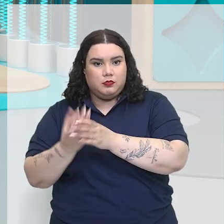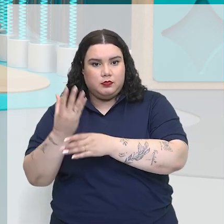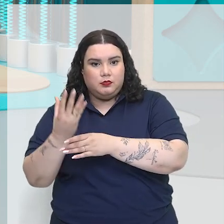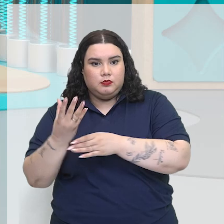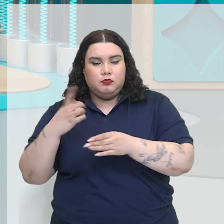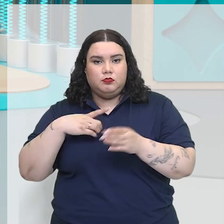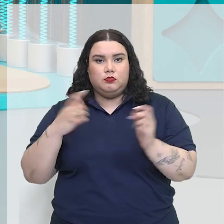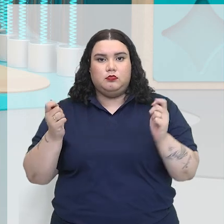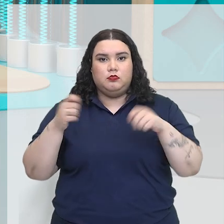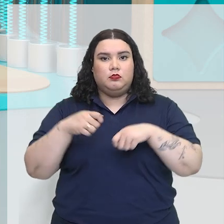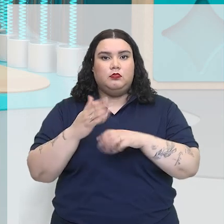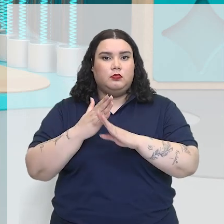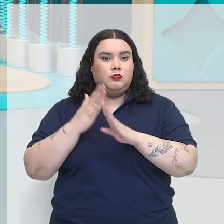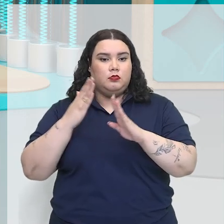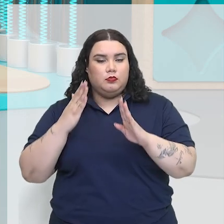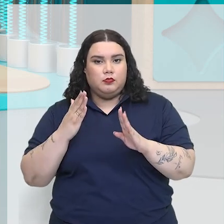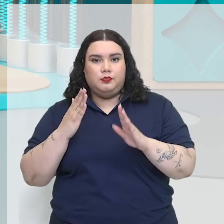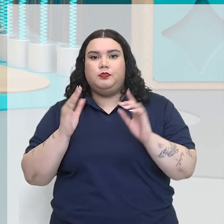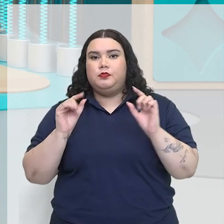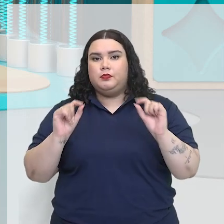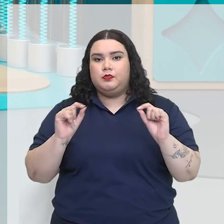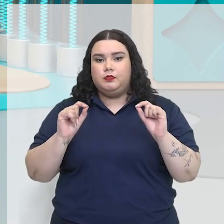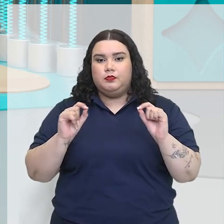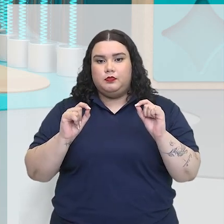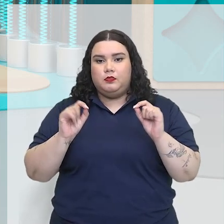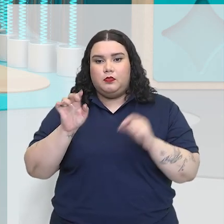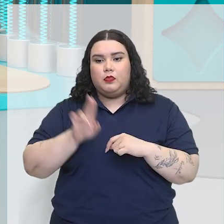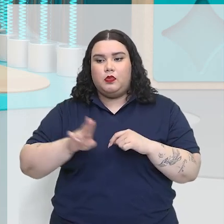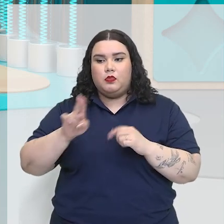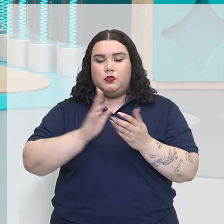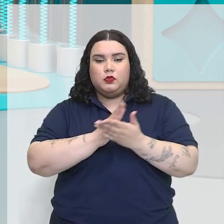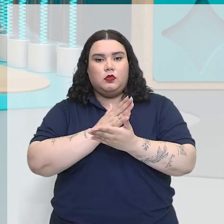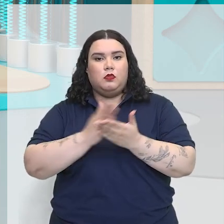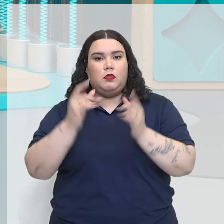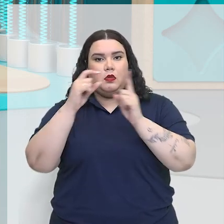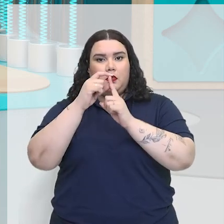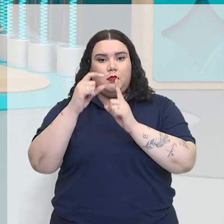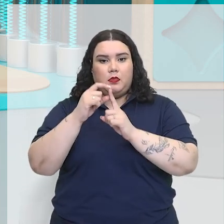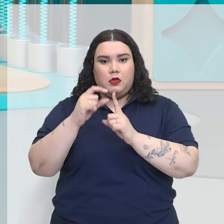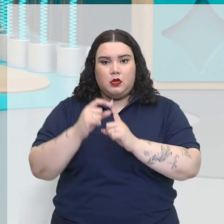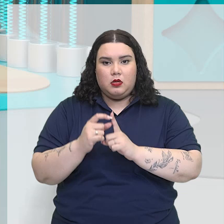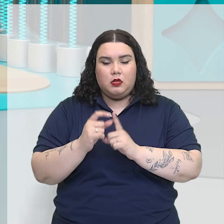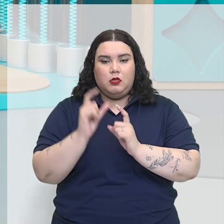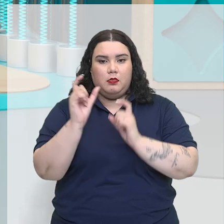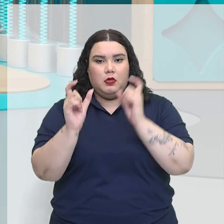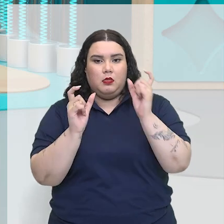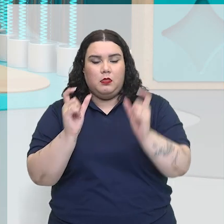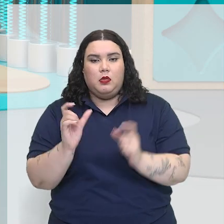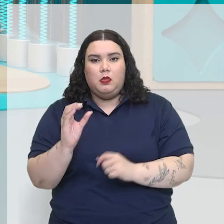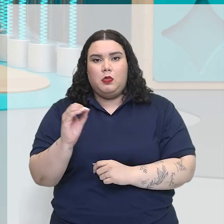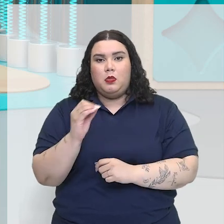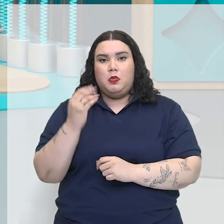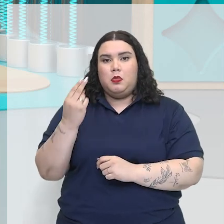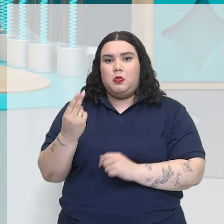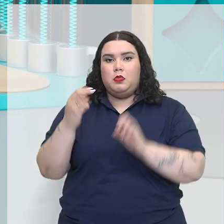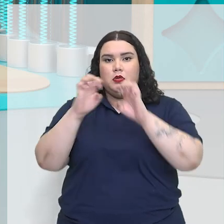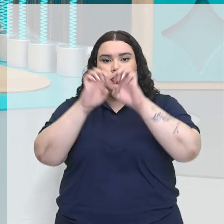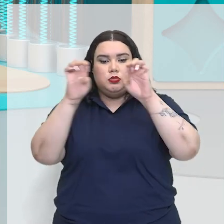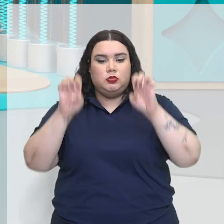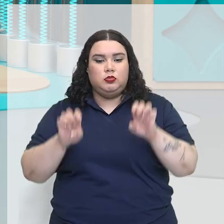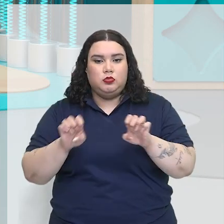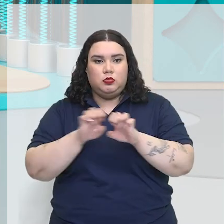vai conseguir identificar, né, através de algumas palavras que estão colocadas ali, ou a estrutura de um